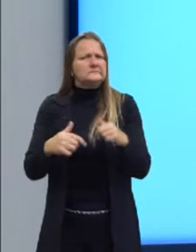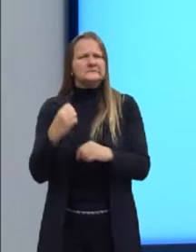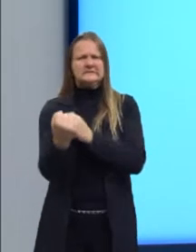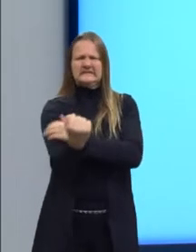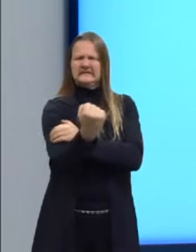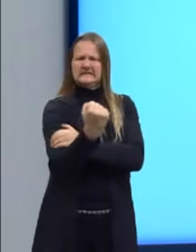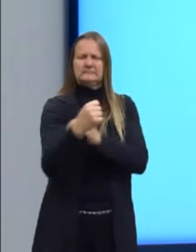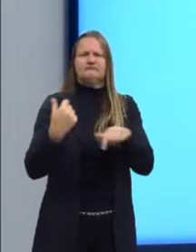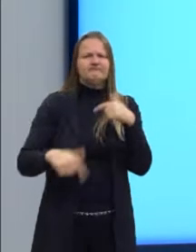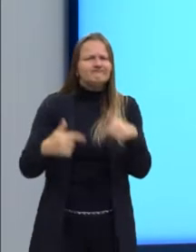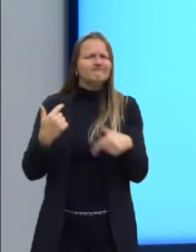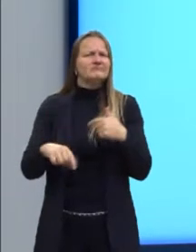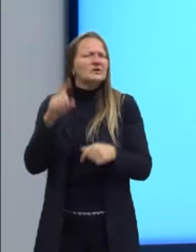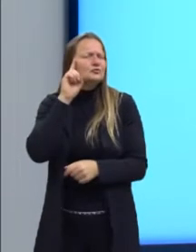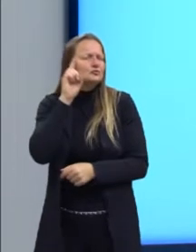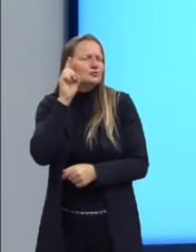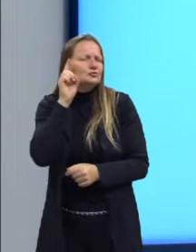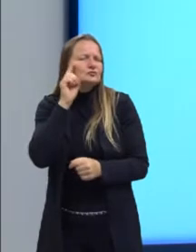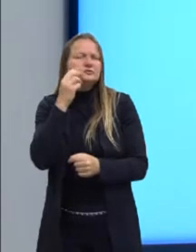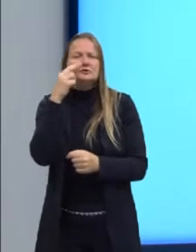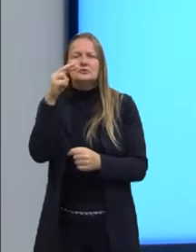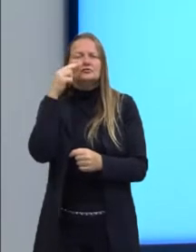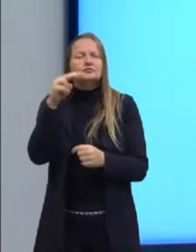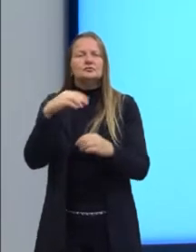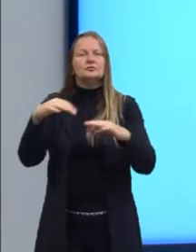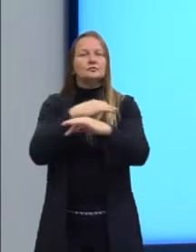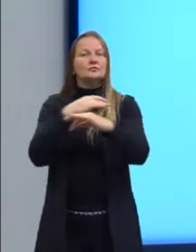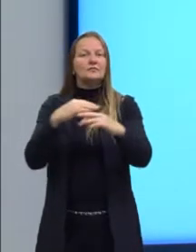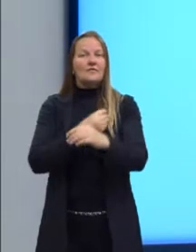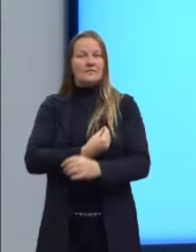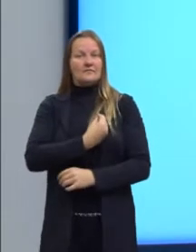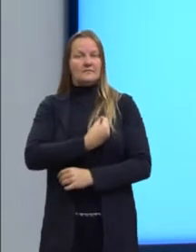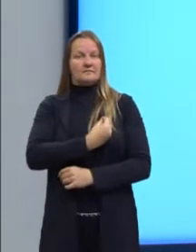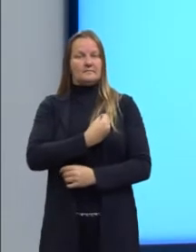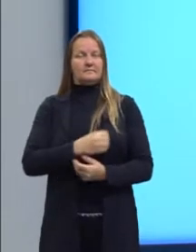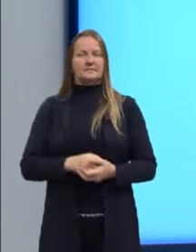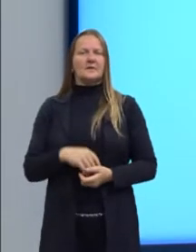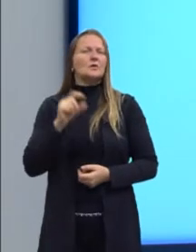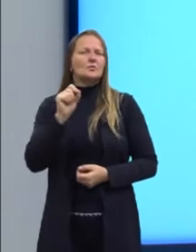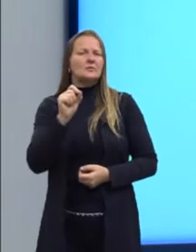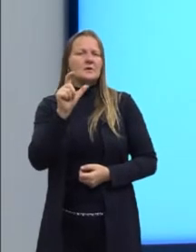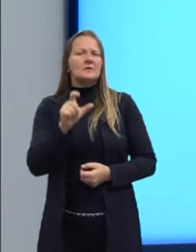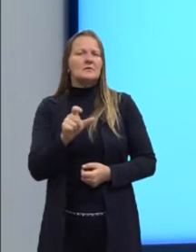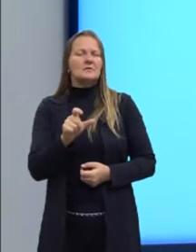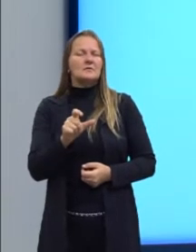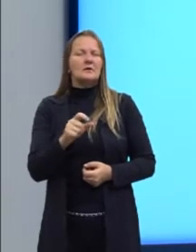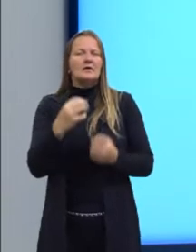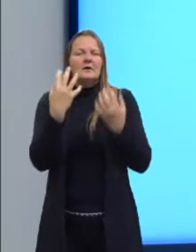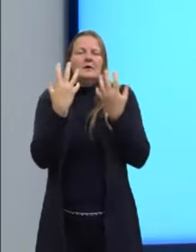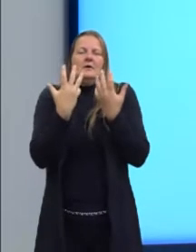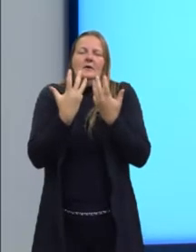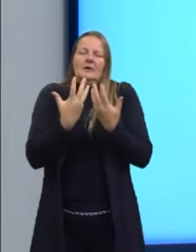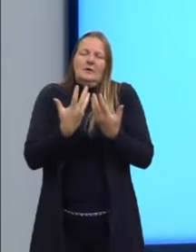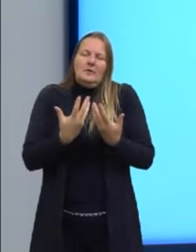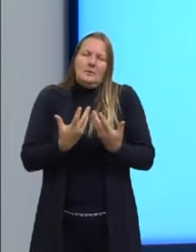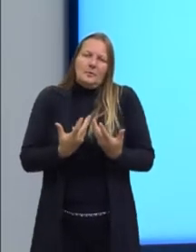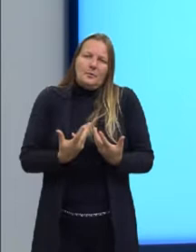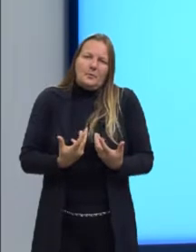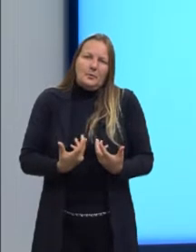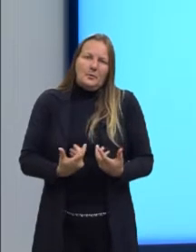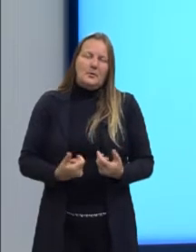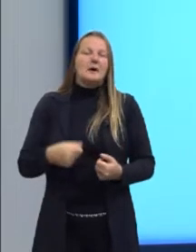braçal que têm todos os dias os duros desafios da vida que Embora esteja cansado exausto